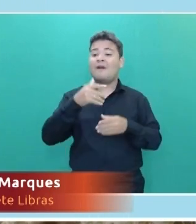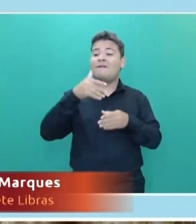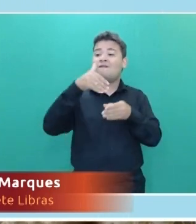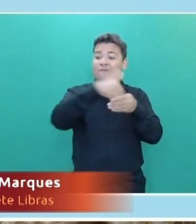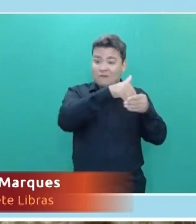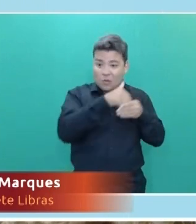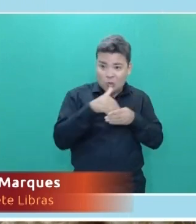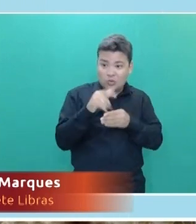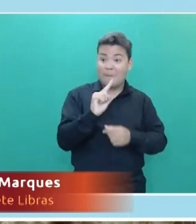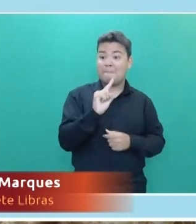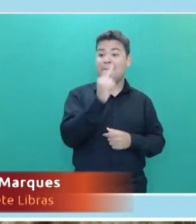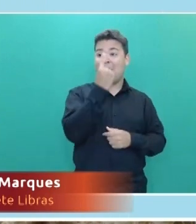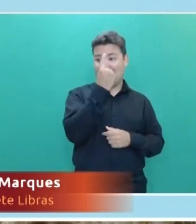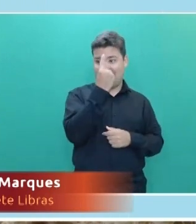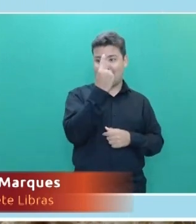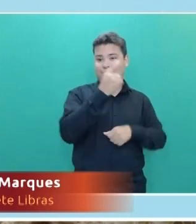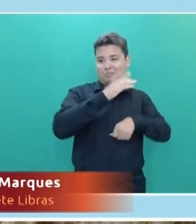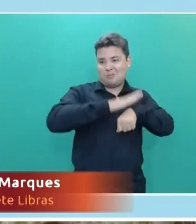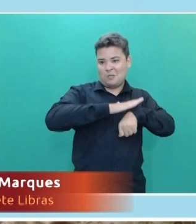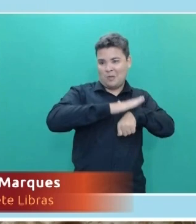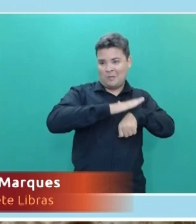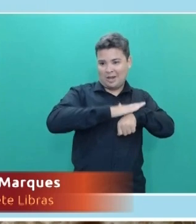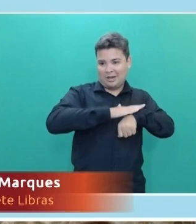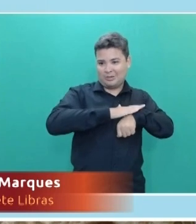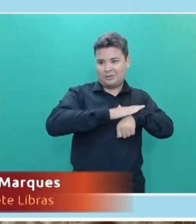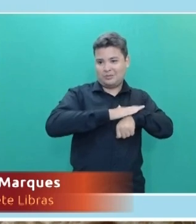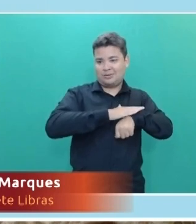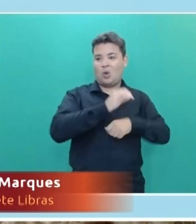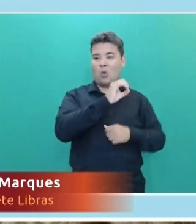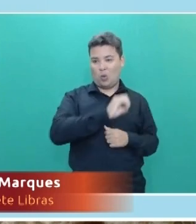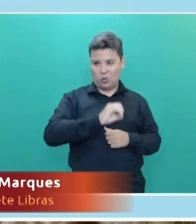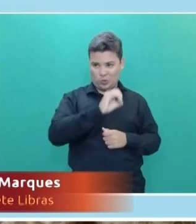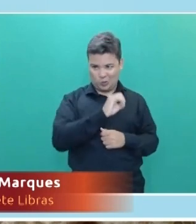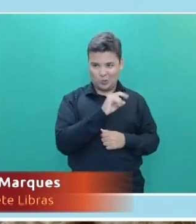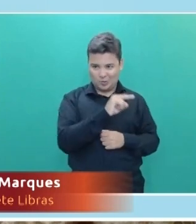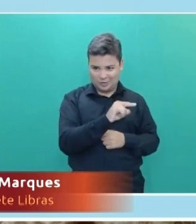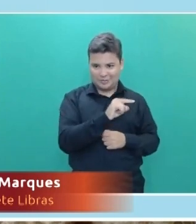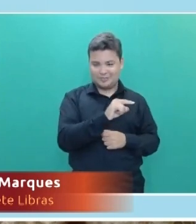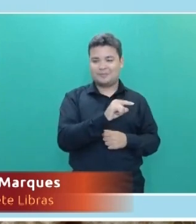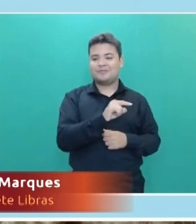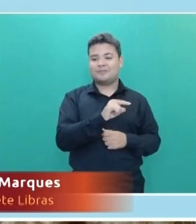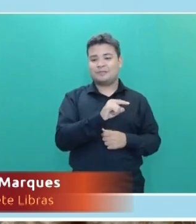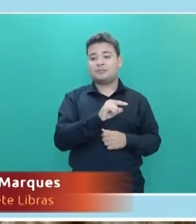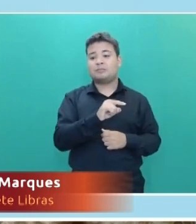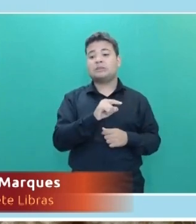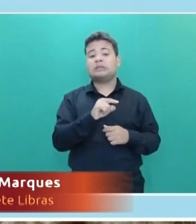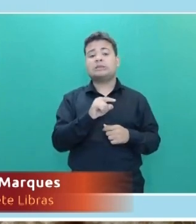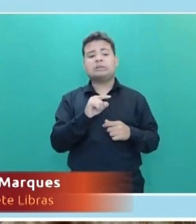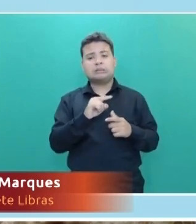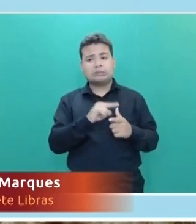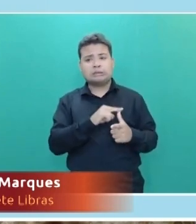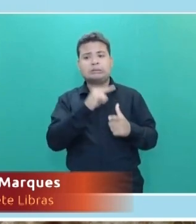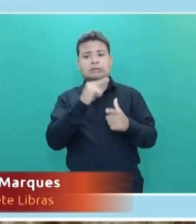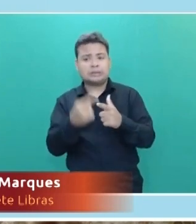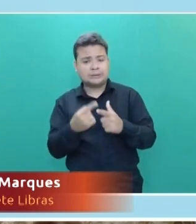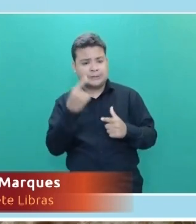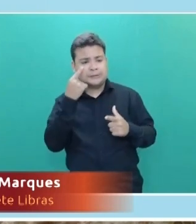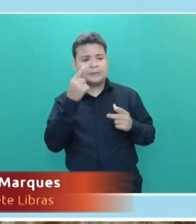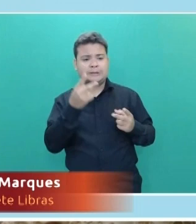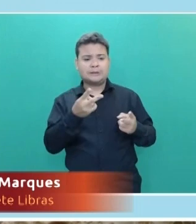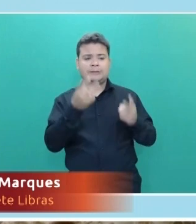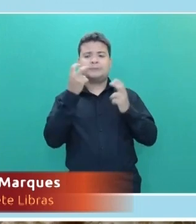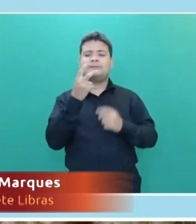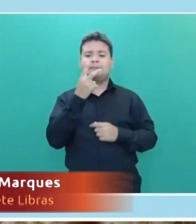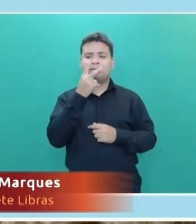pensar em outubro, primeiro turno, a questão da possibilidade ali já indicando